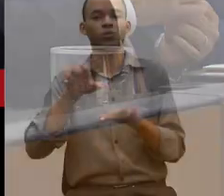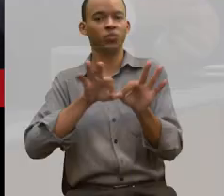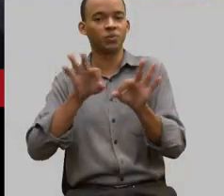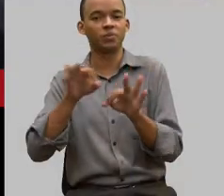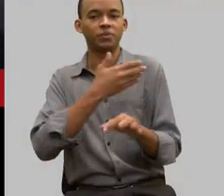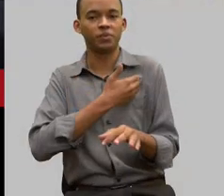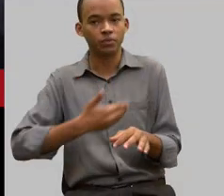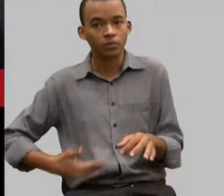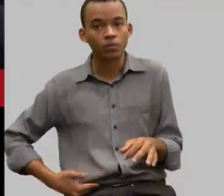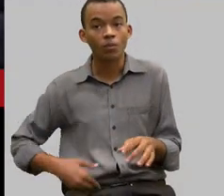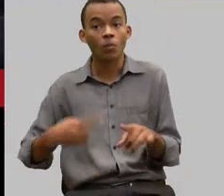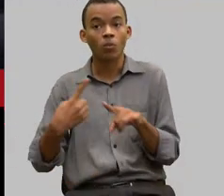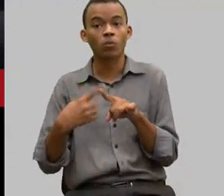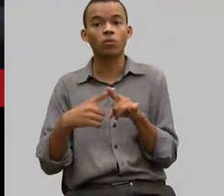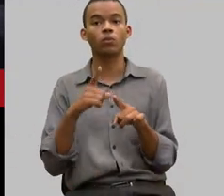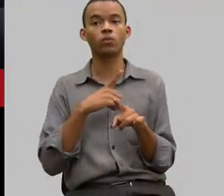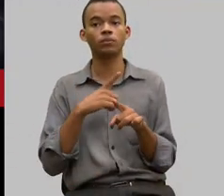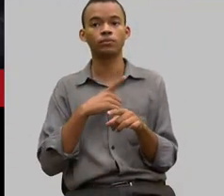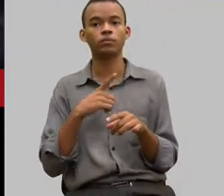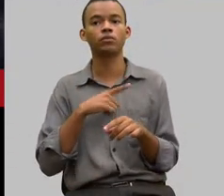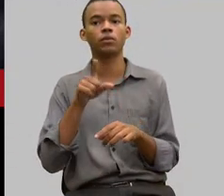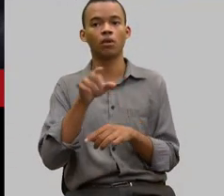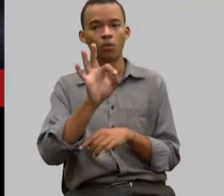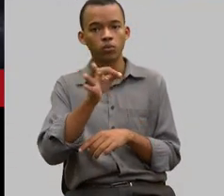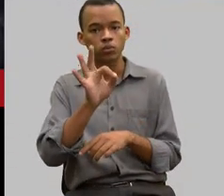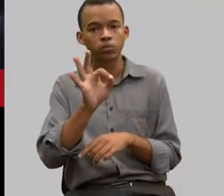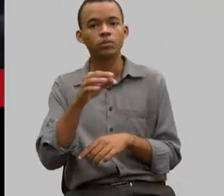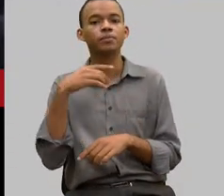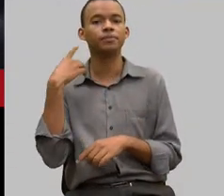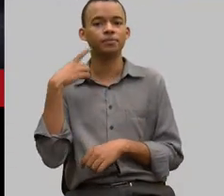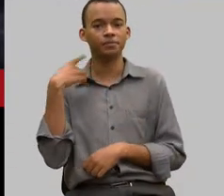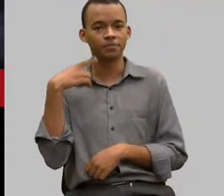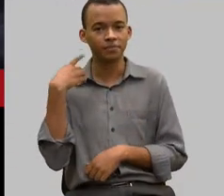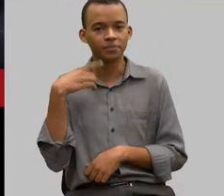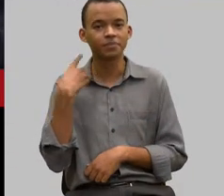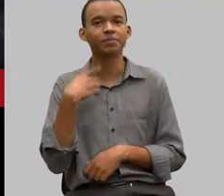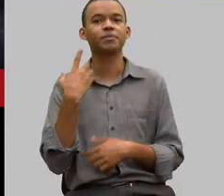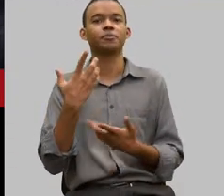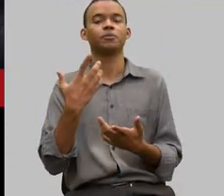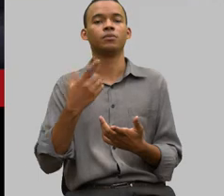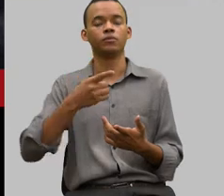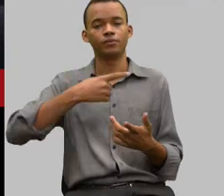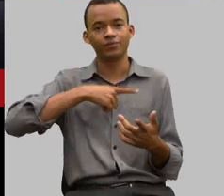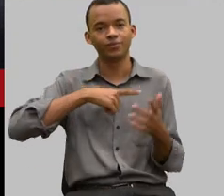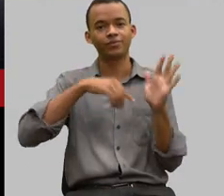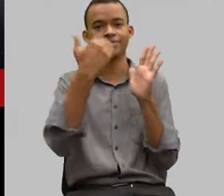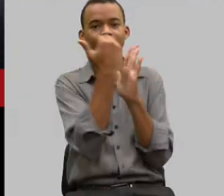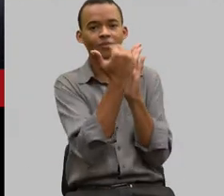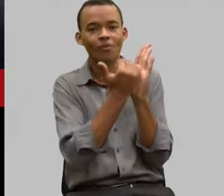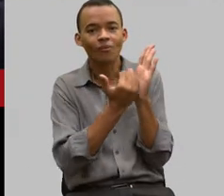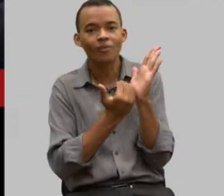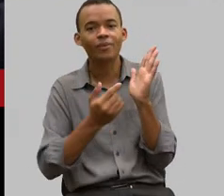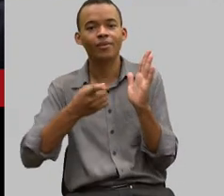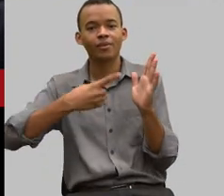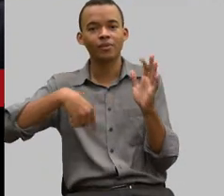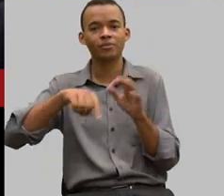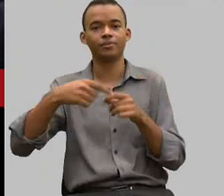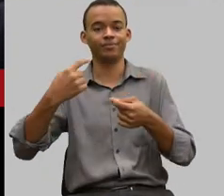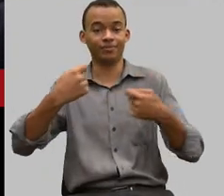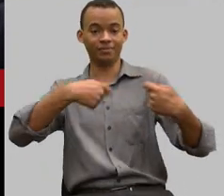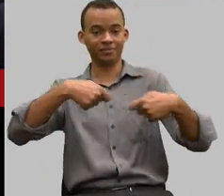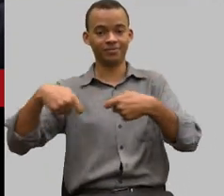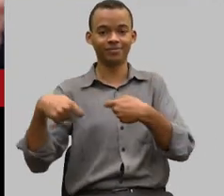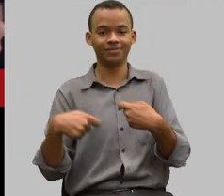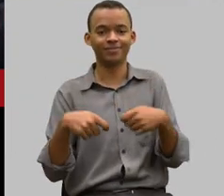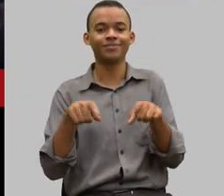ele entende da ele é um deputado já experiente entende das nossas pautas das nossas necessidades e